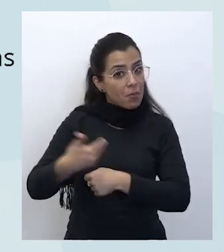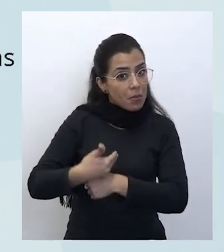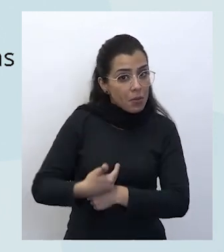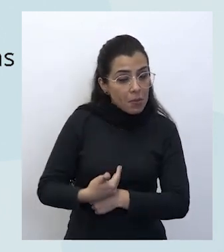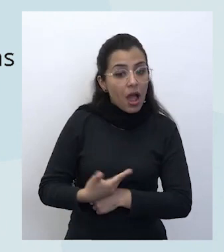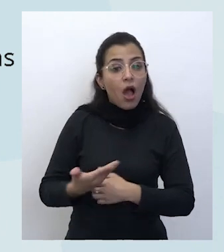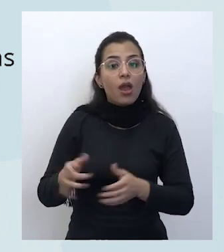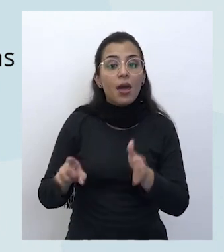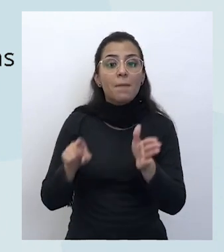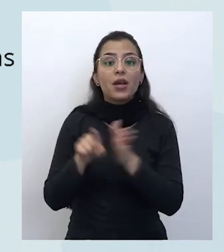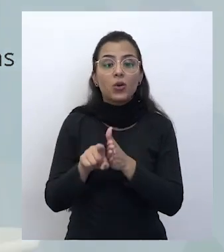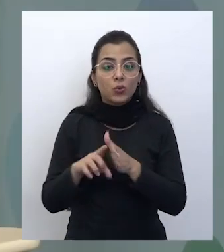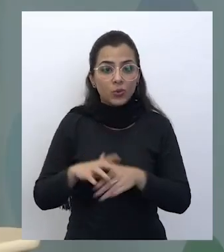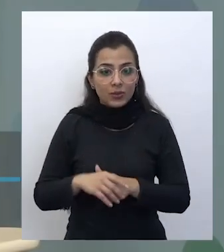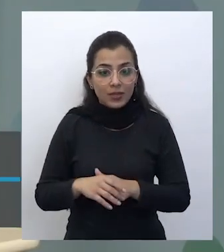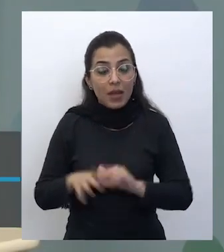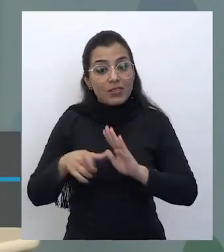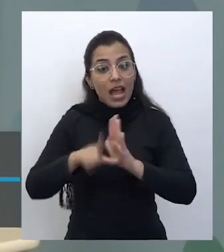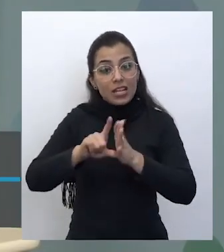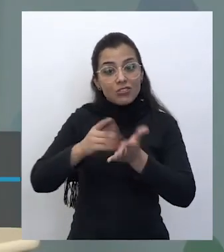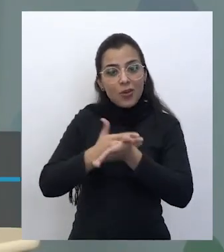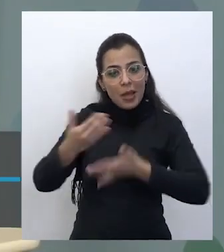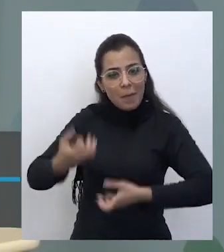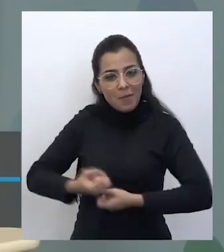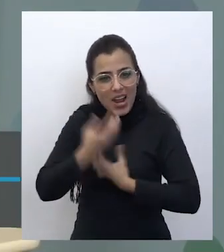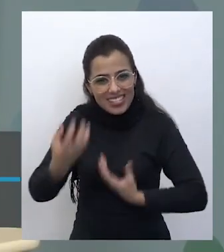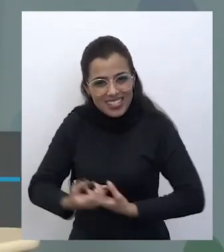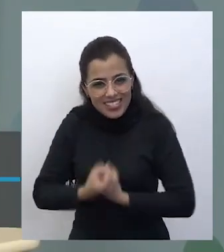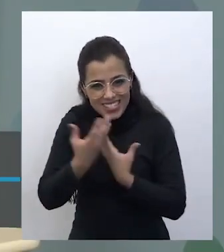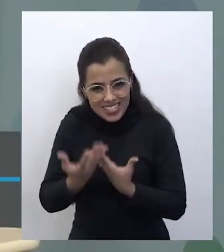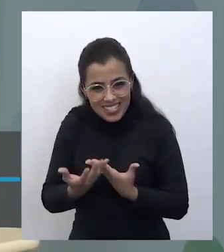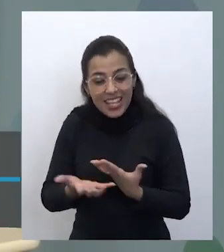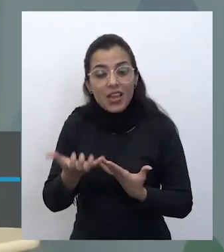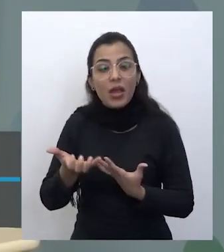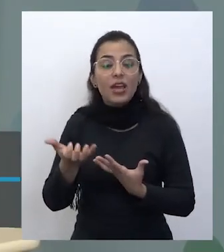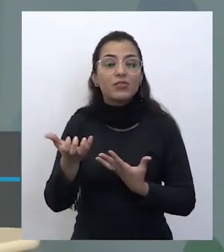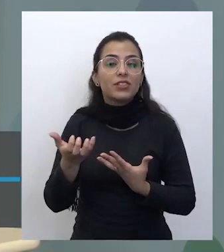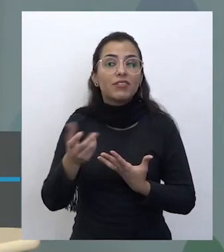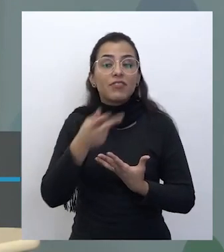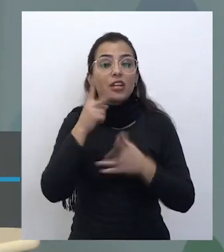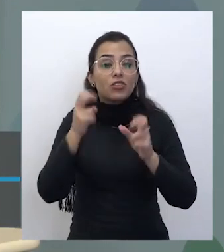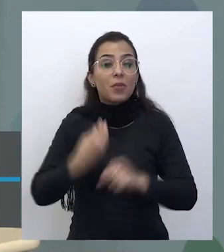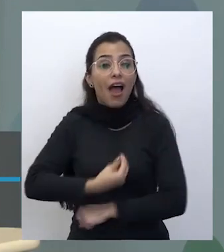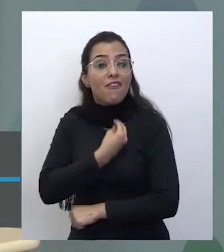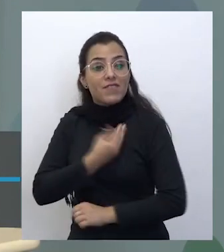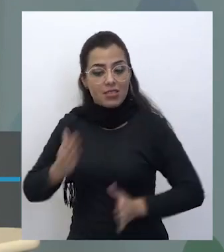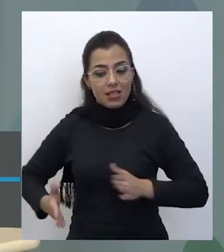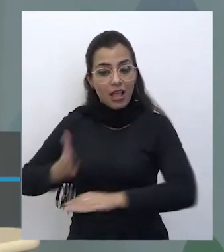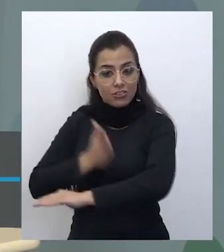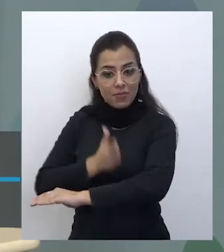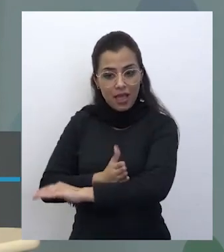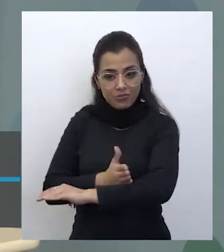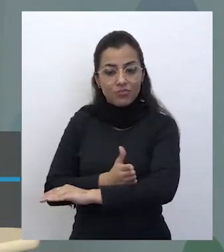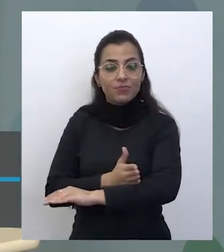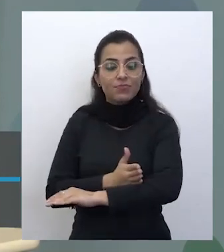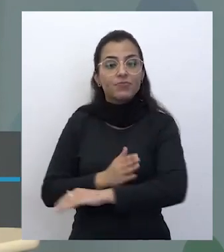favor, a pergunta, porque antes de falar de poesia medieval, eu queria que nós conversássemos sobre a vida na Idade Média. Vocês com certeza tiveram